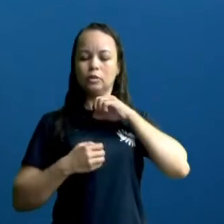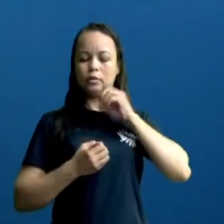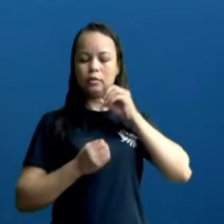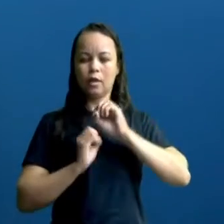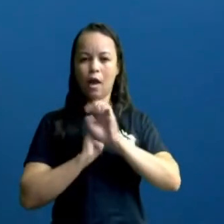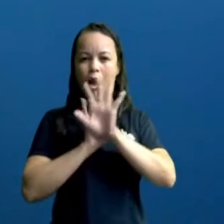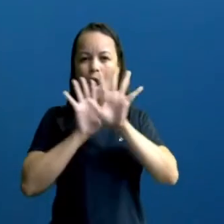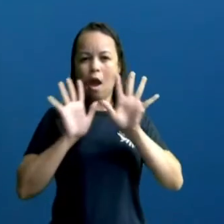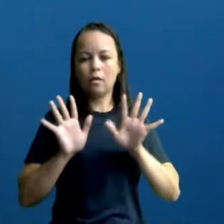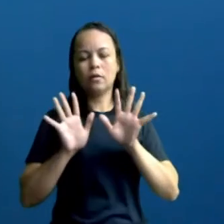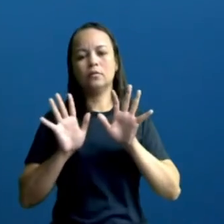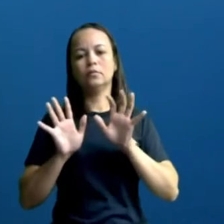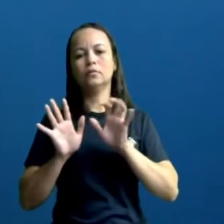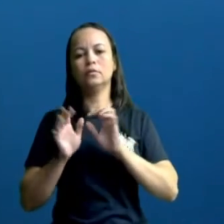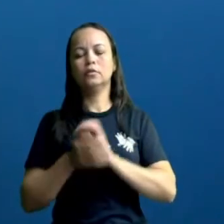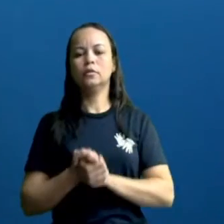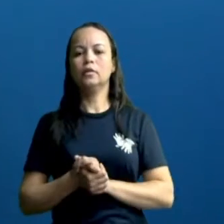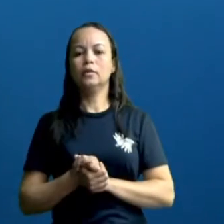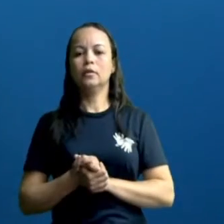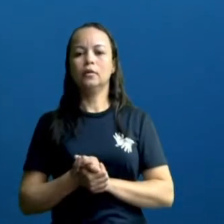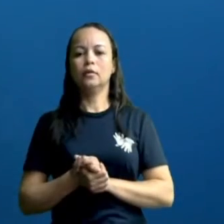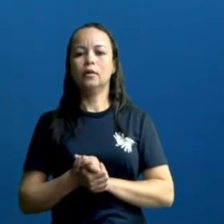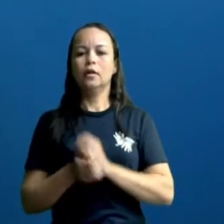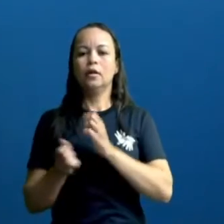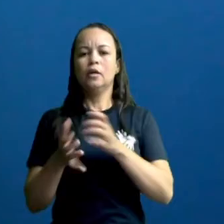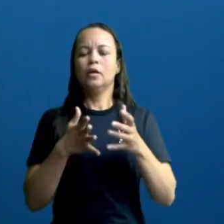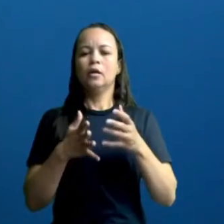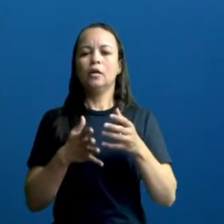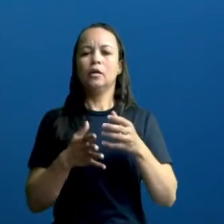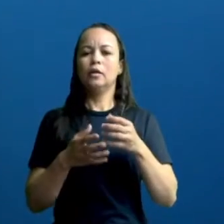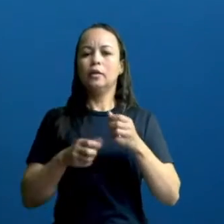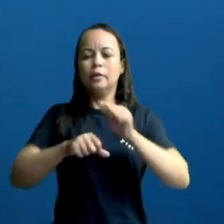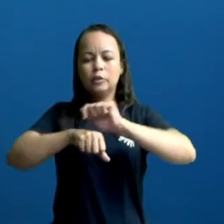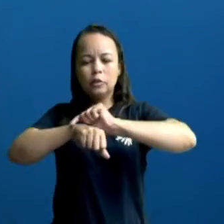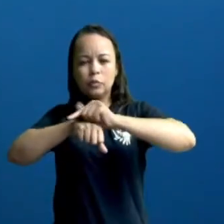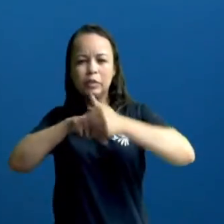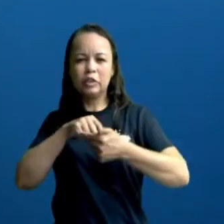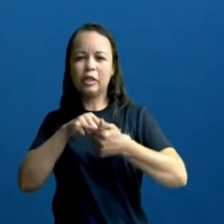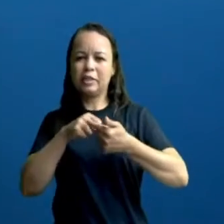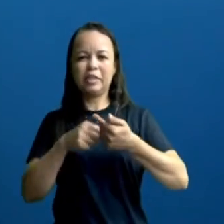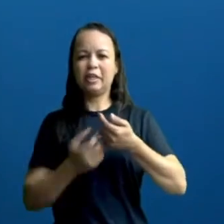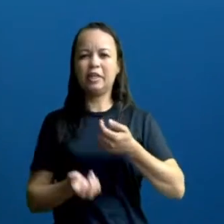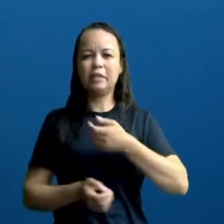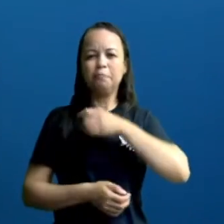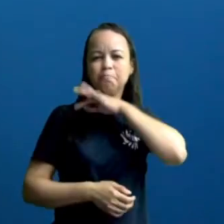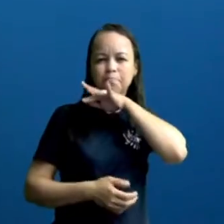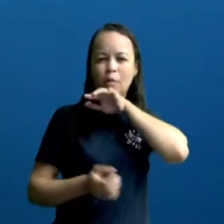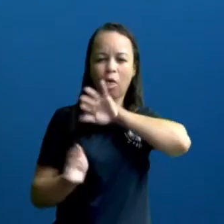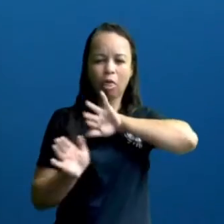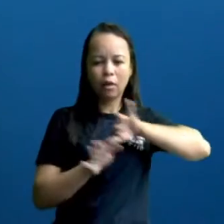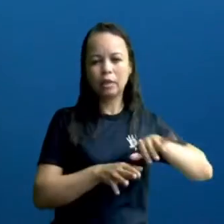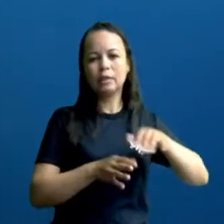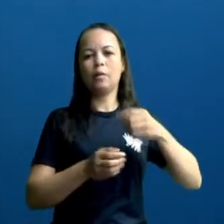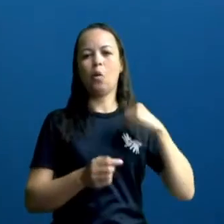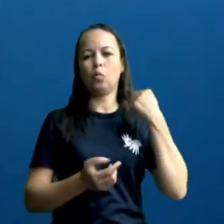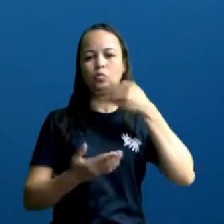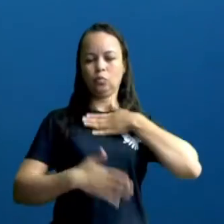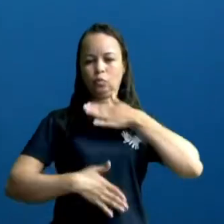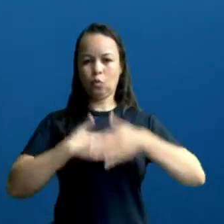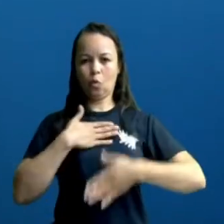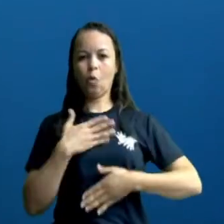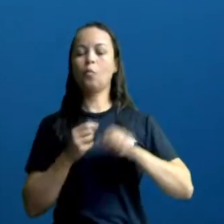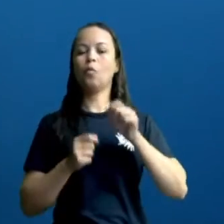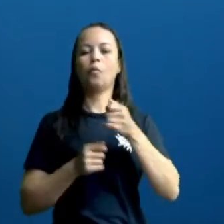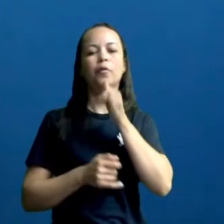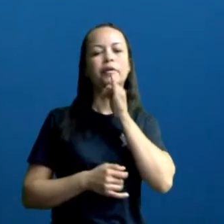eliminação de substâncias que não são legais para o organismo, como, por exemplo, o gás carbônico, então